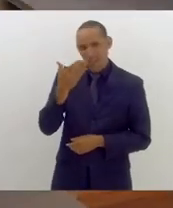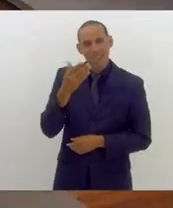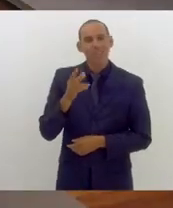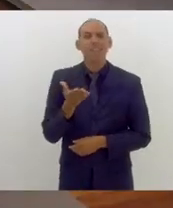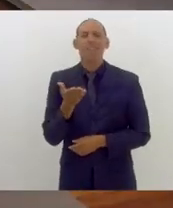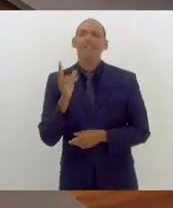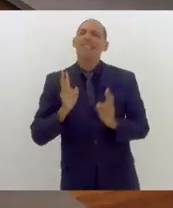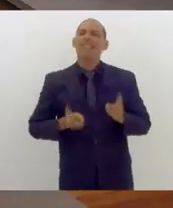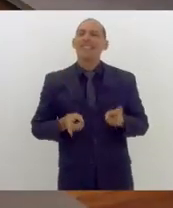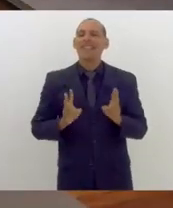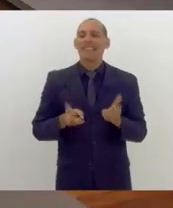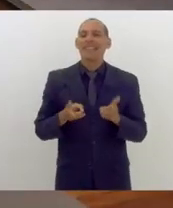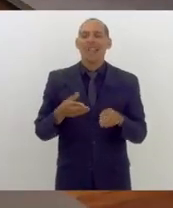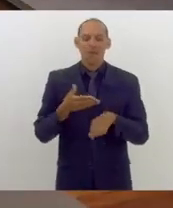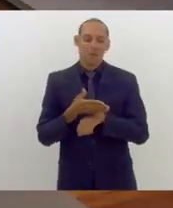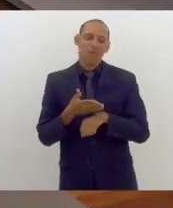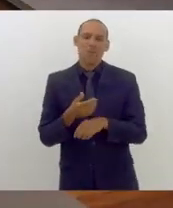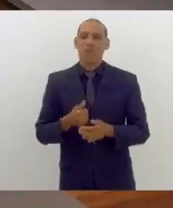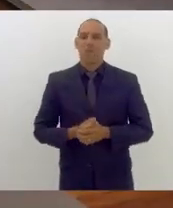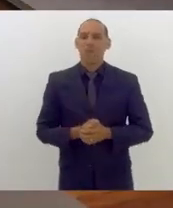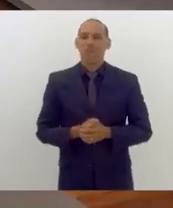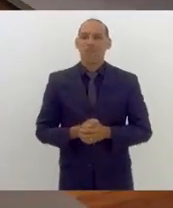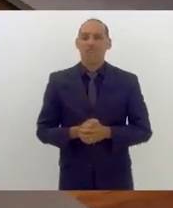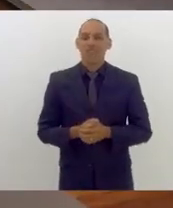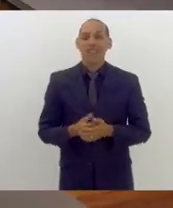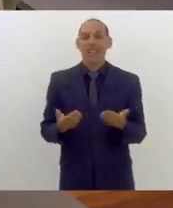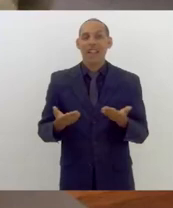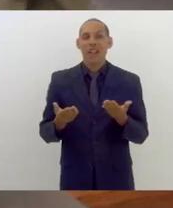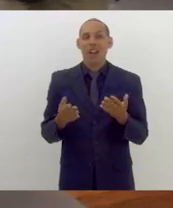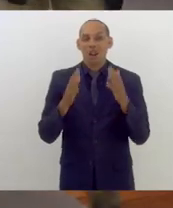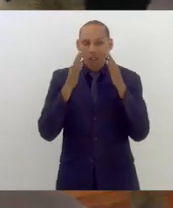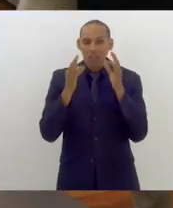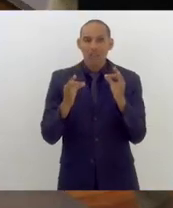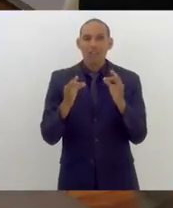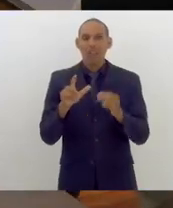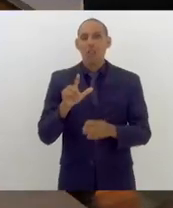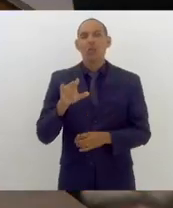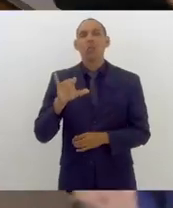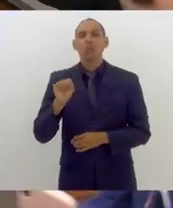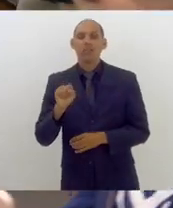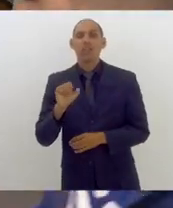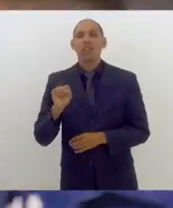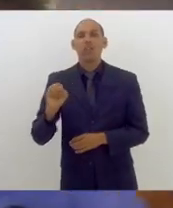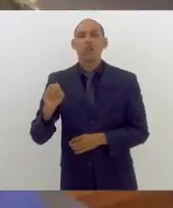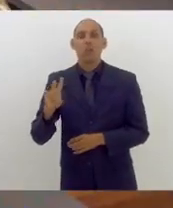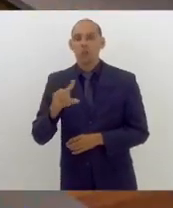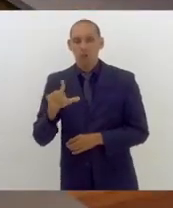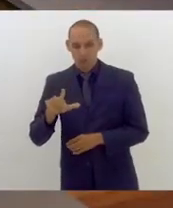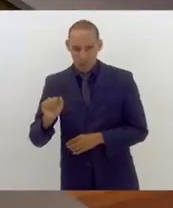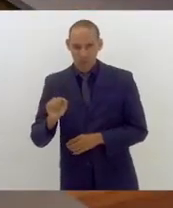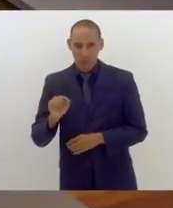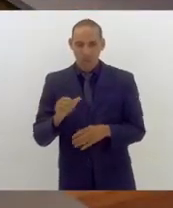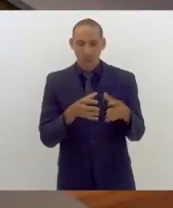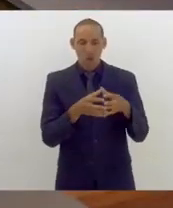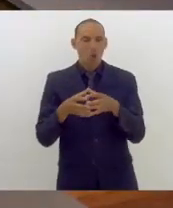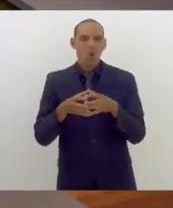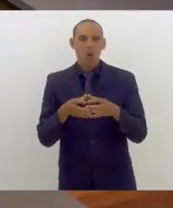sempre É participativo É eu gostaria de ouvir aqui o Luiz Souza da colônia de pescadores